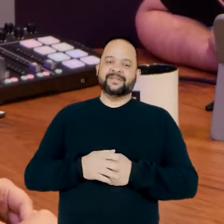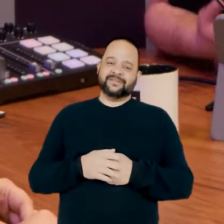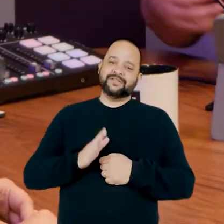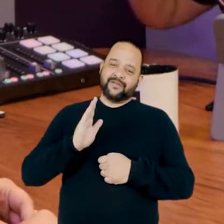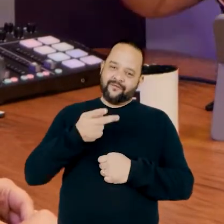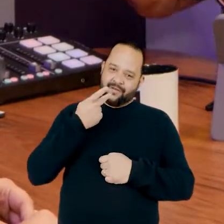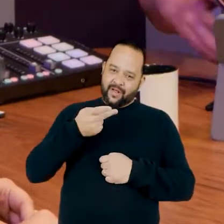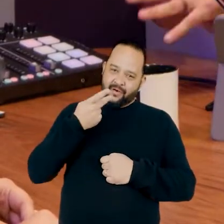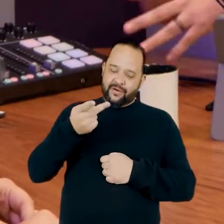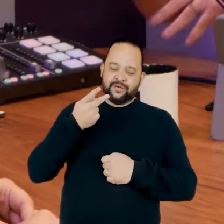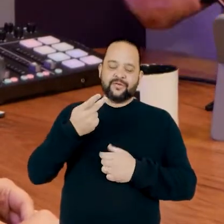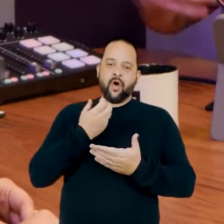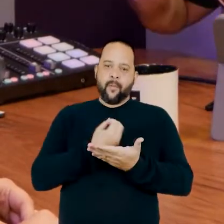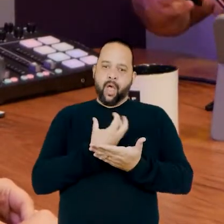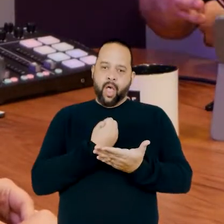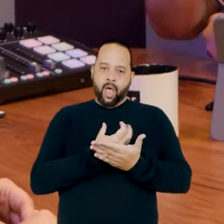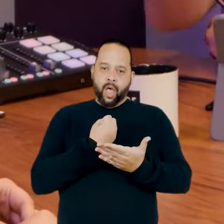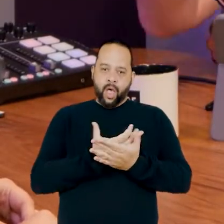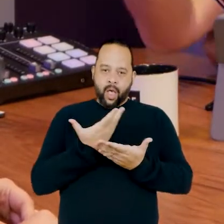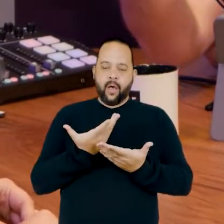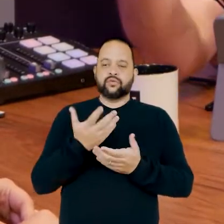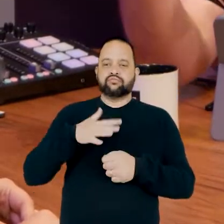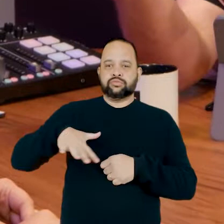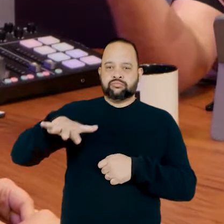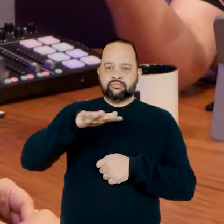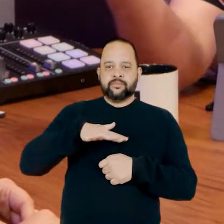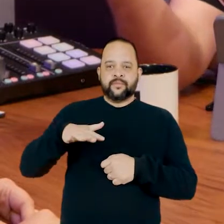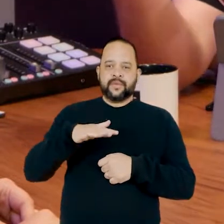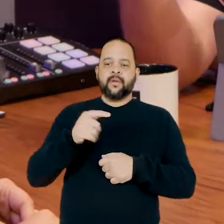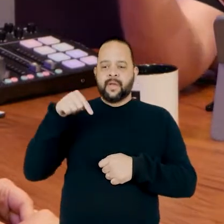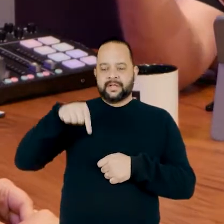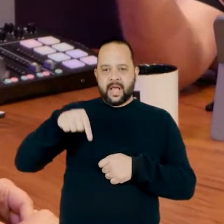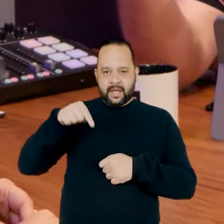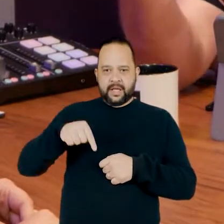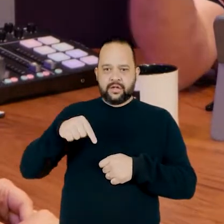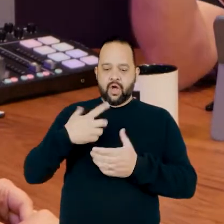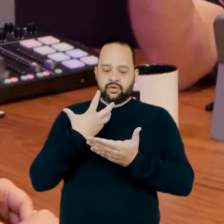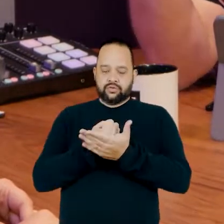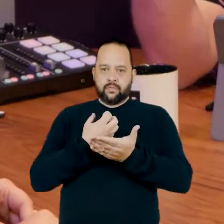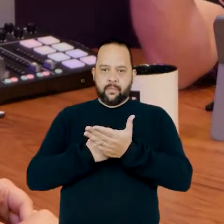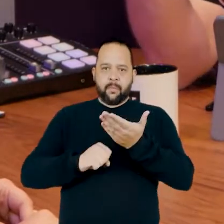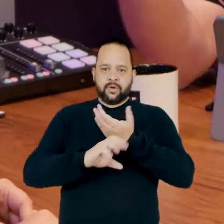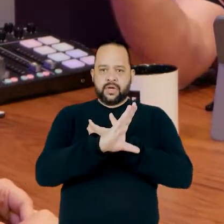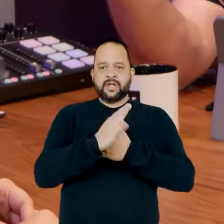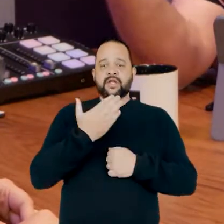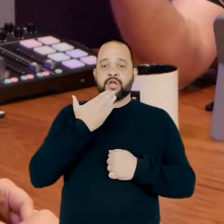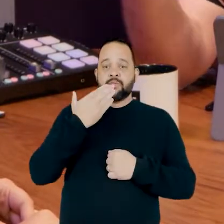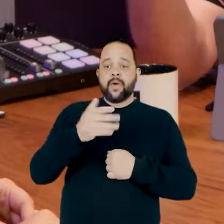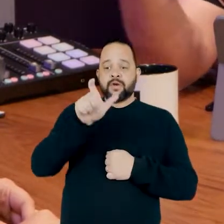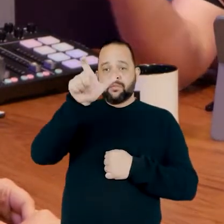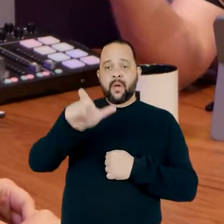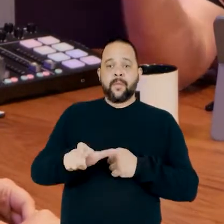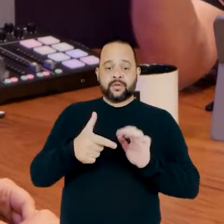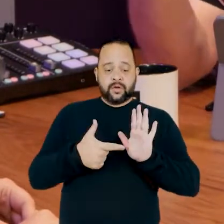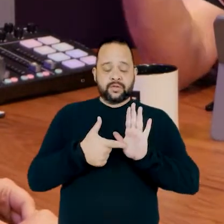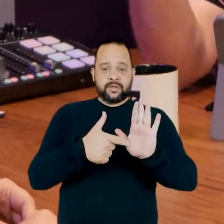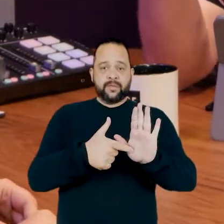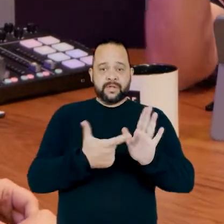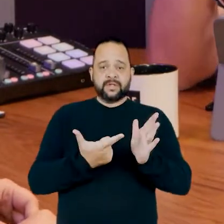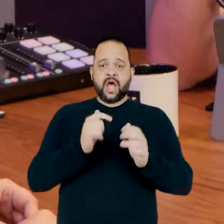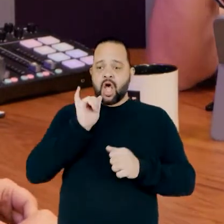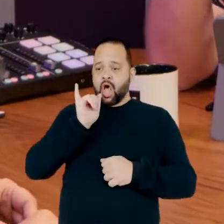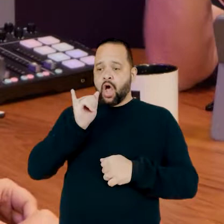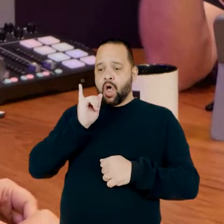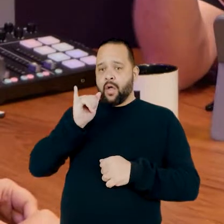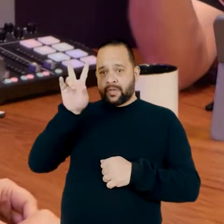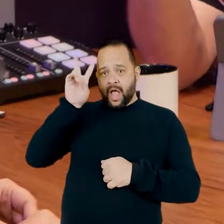vai falar um pouco sobre mercado de áudio e tudo mais. Mas toda vez aqui no Pixel Redondo, a gente pede pro executivo se apresentar, falar um pouquinho da sua história,